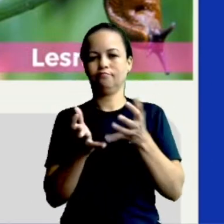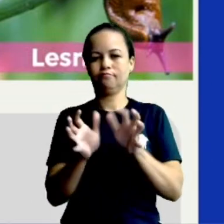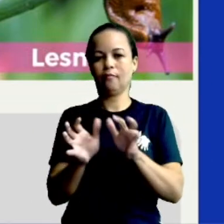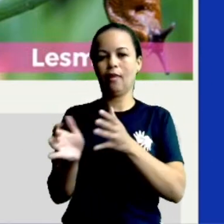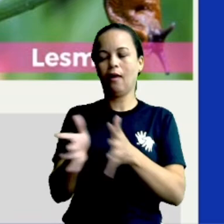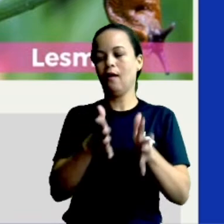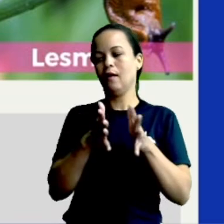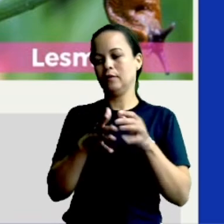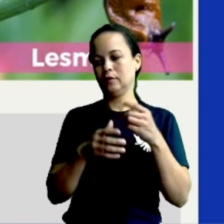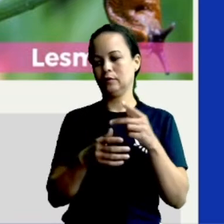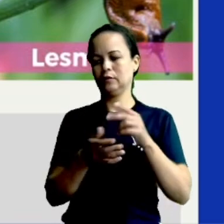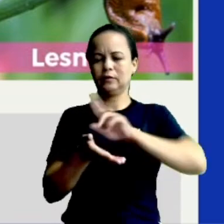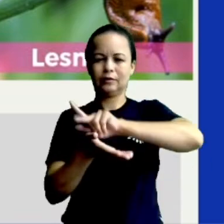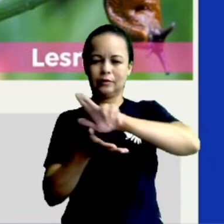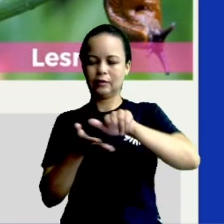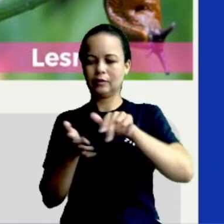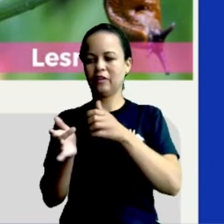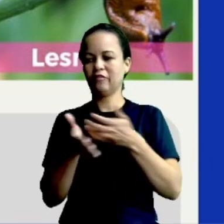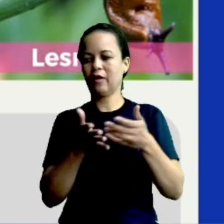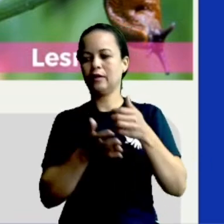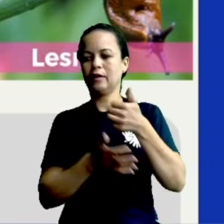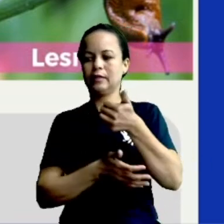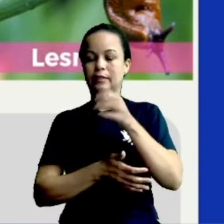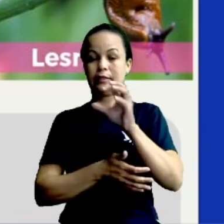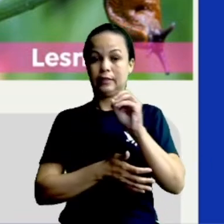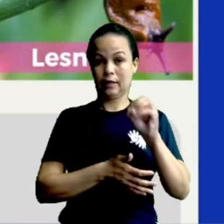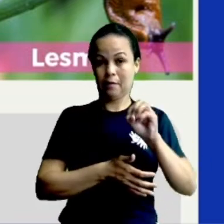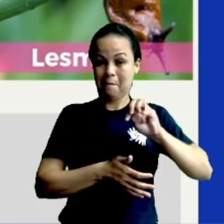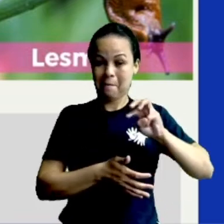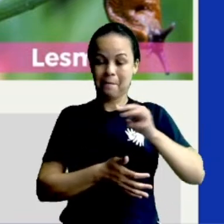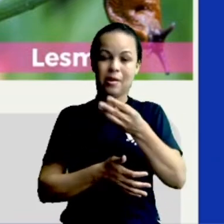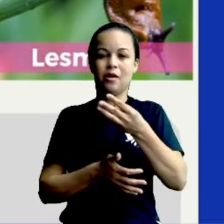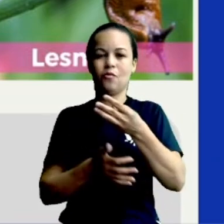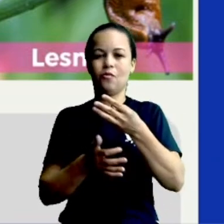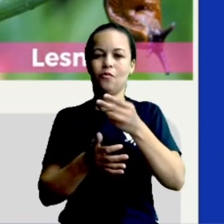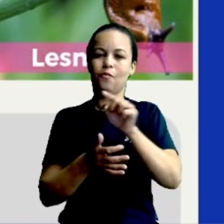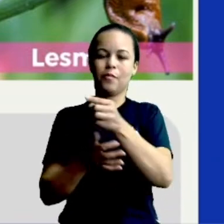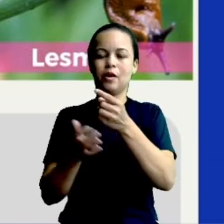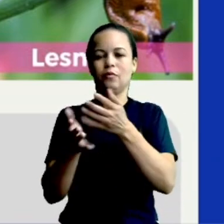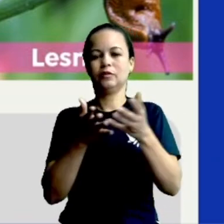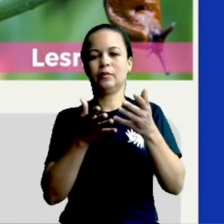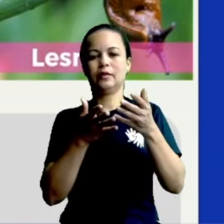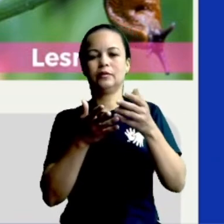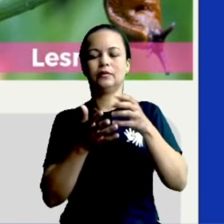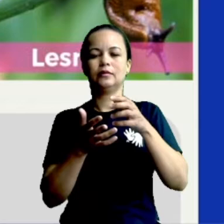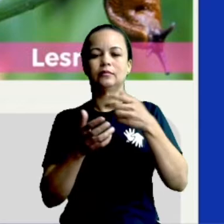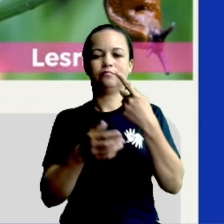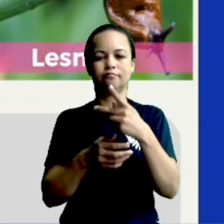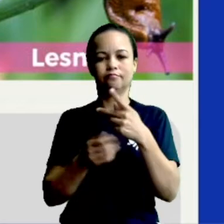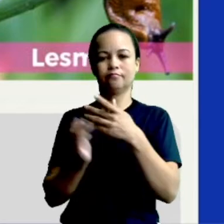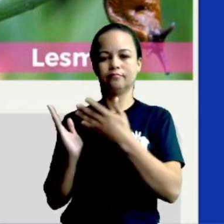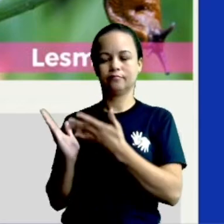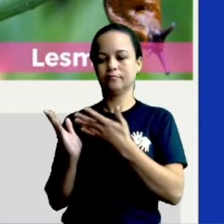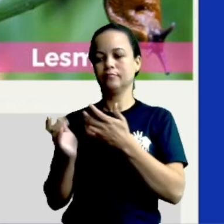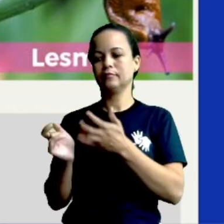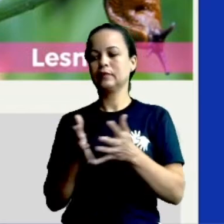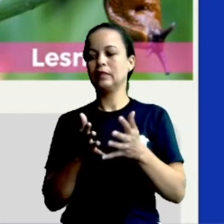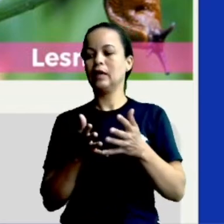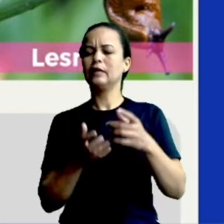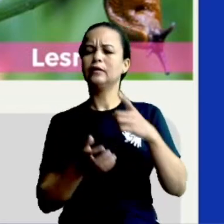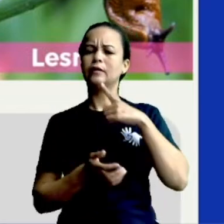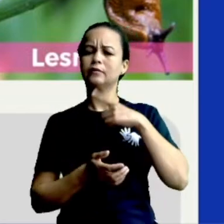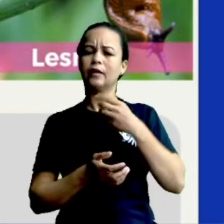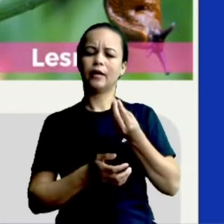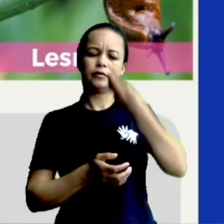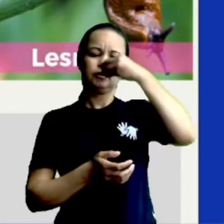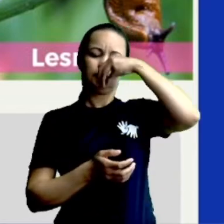de molusco no nosso planeta, então é uma biodiversidade enorme que eles possuem. Eles possuem uma digestão completa.